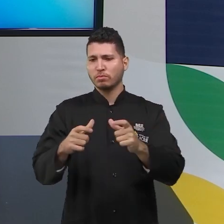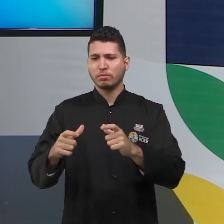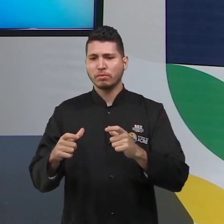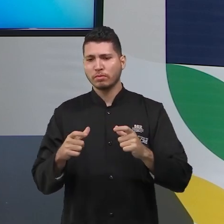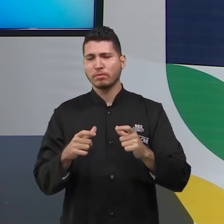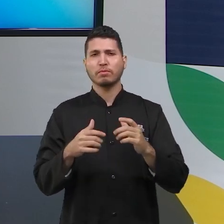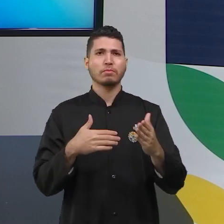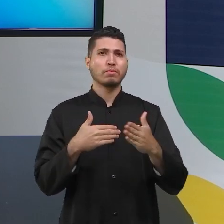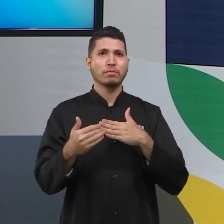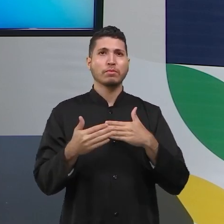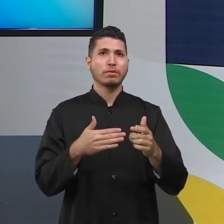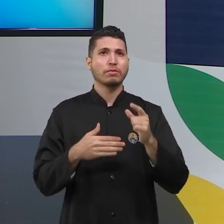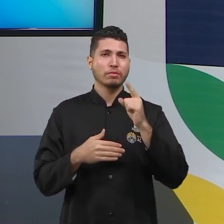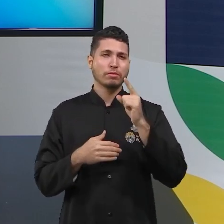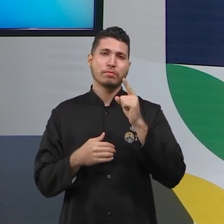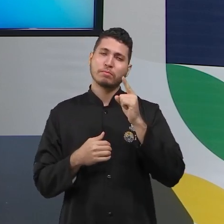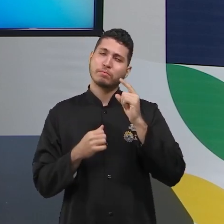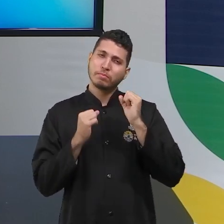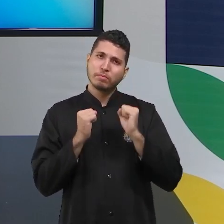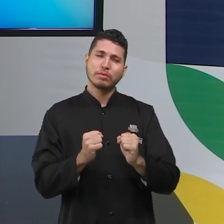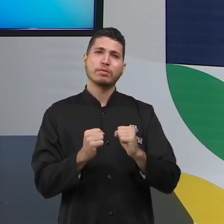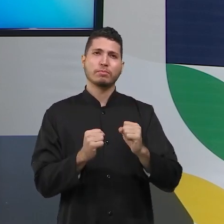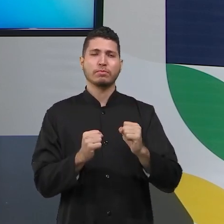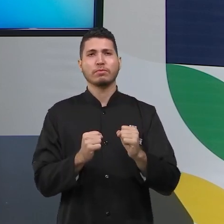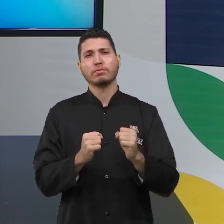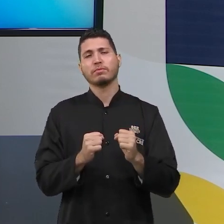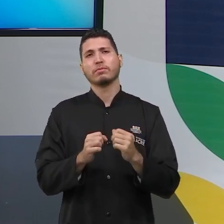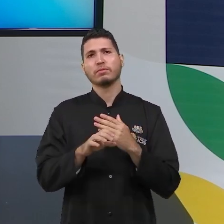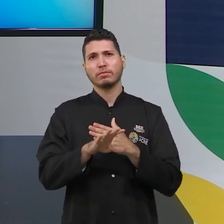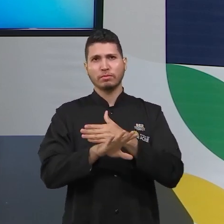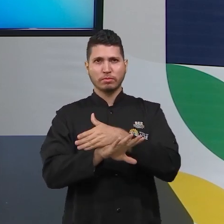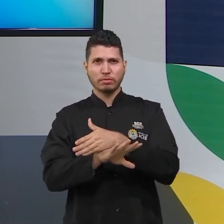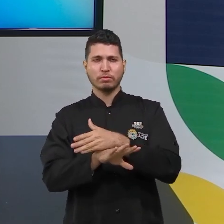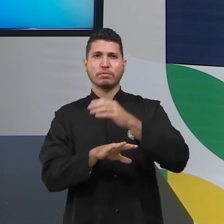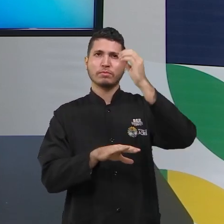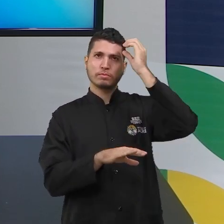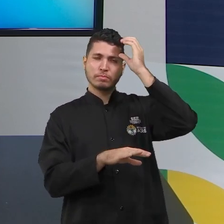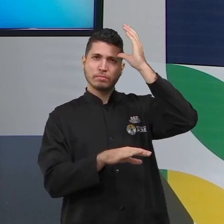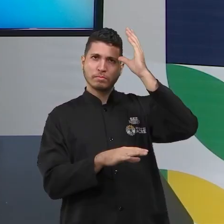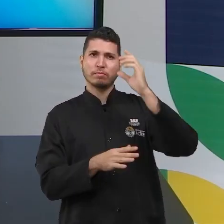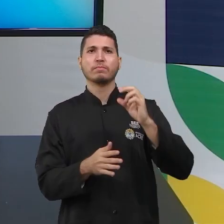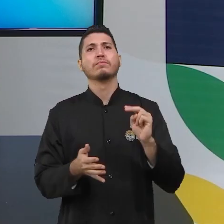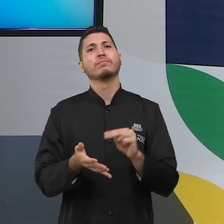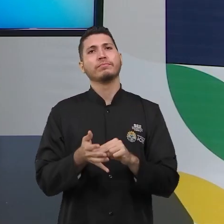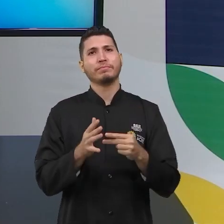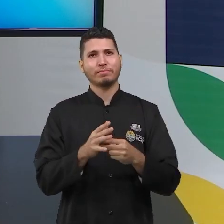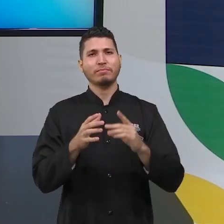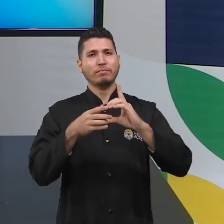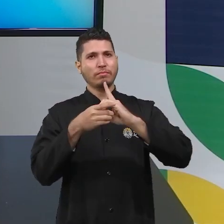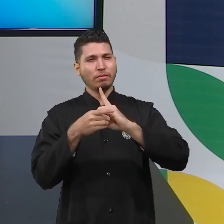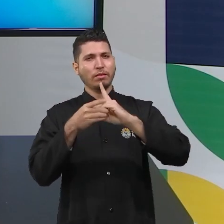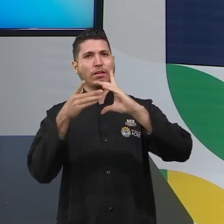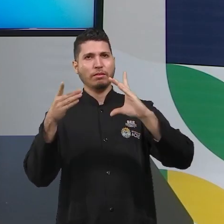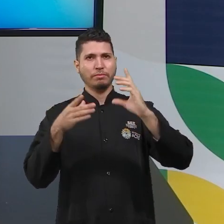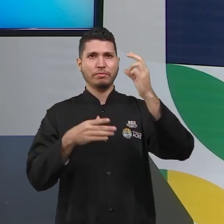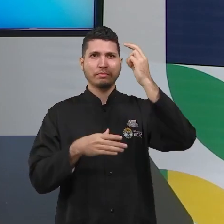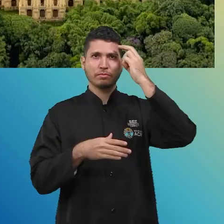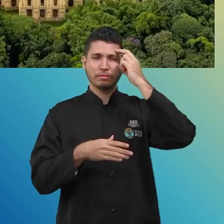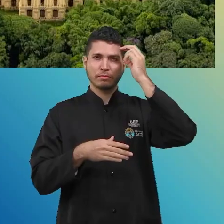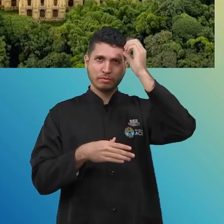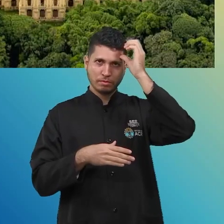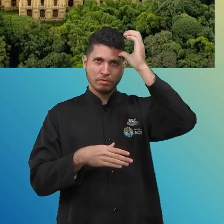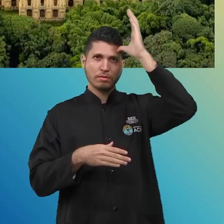vamos ter acesso a esse conhecimento. E isso chama-se democratizar a cultura, o conhecimento,